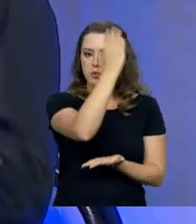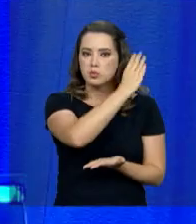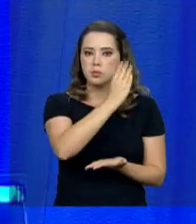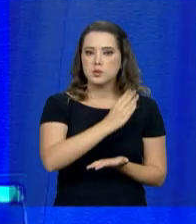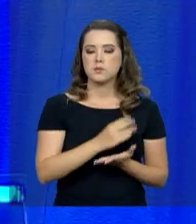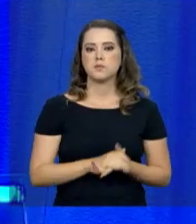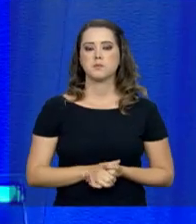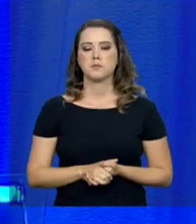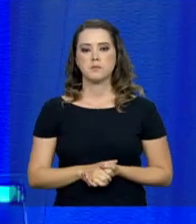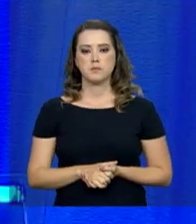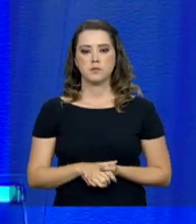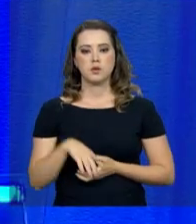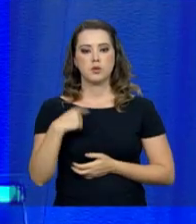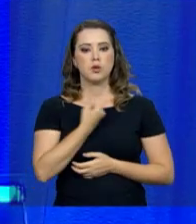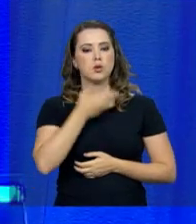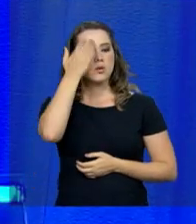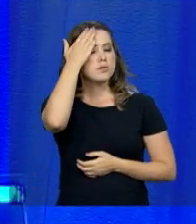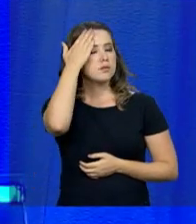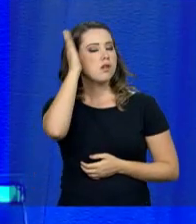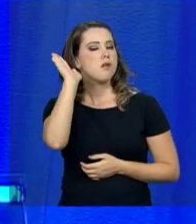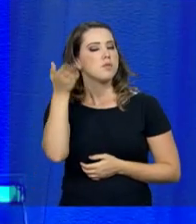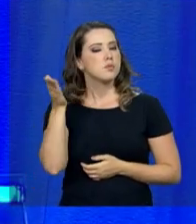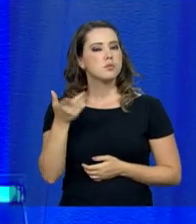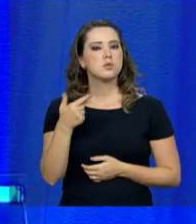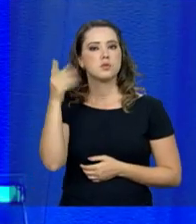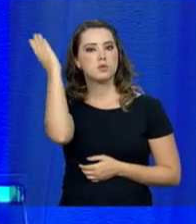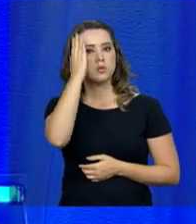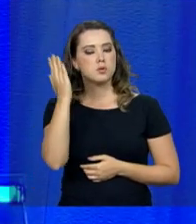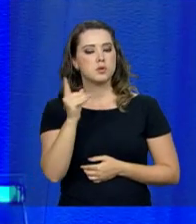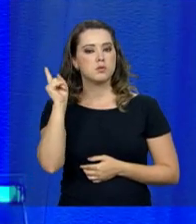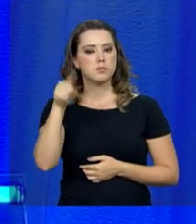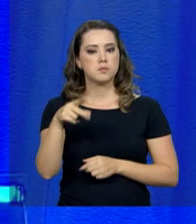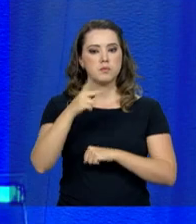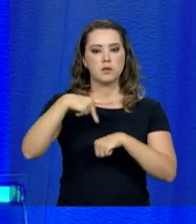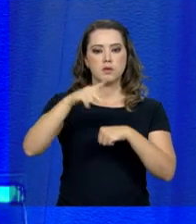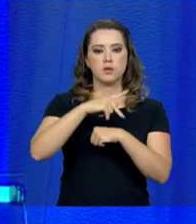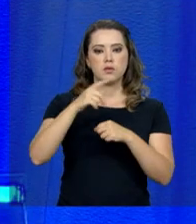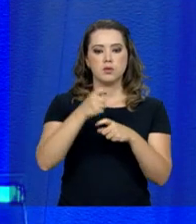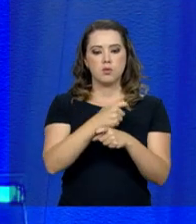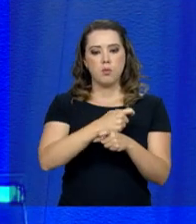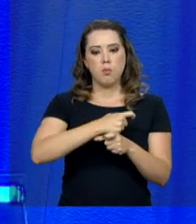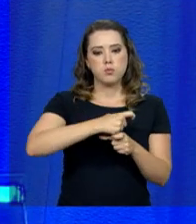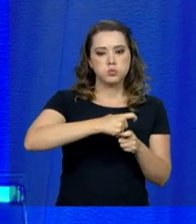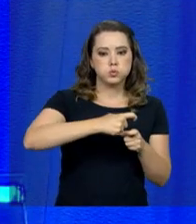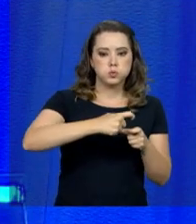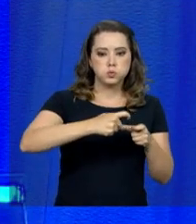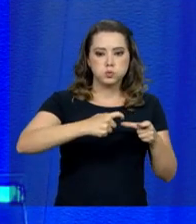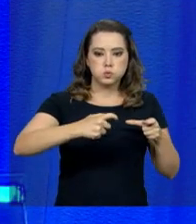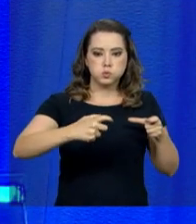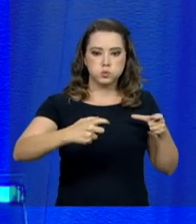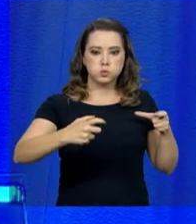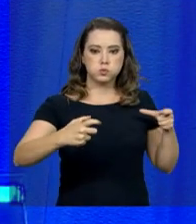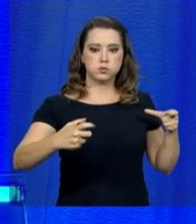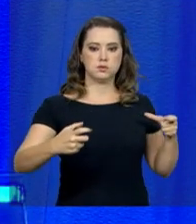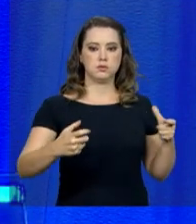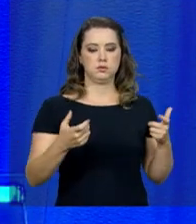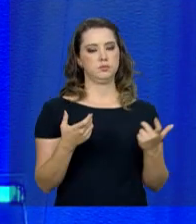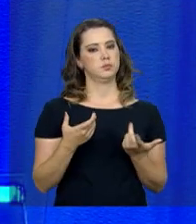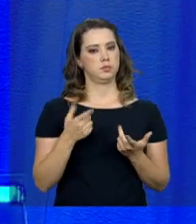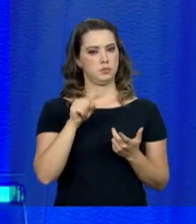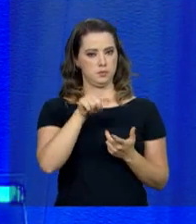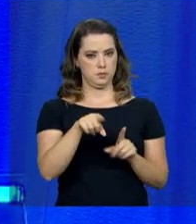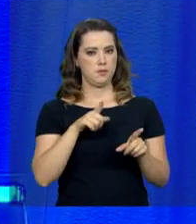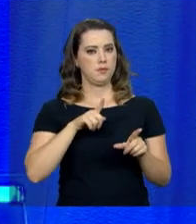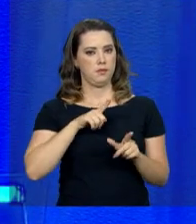país. Nós todos sabemos que o Brasil é um país de dimensões continentais,